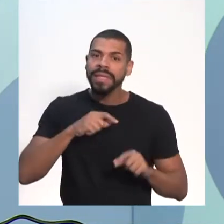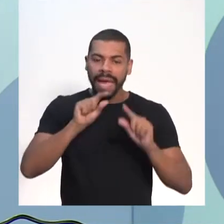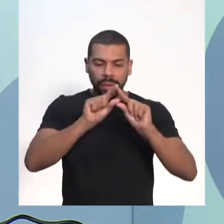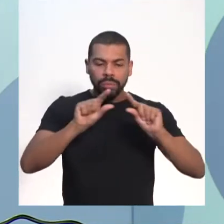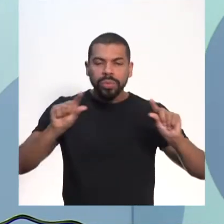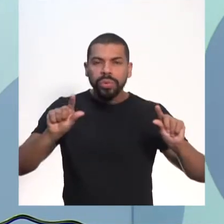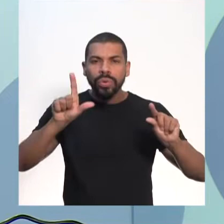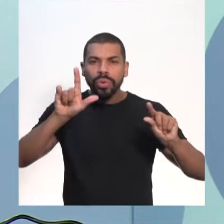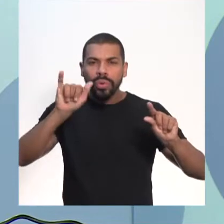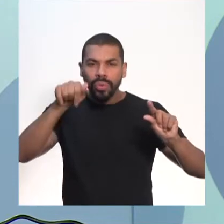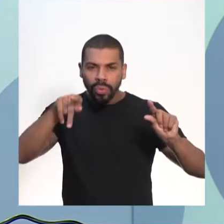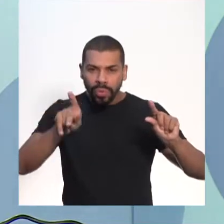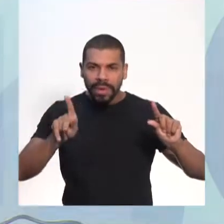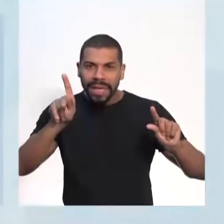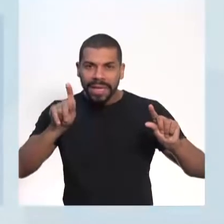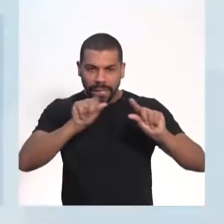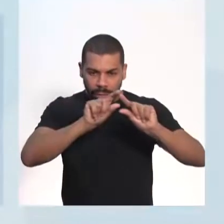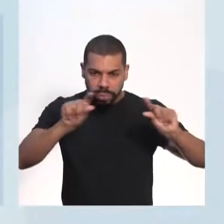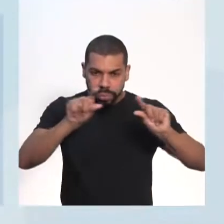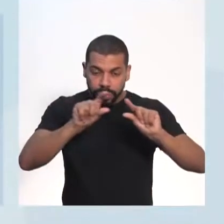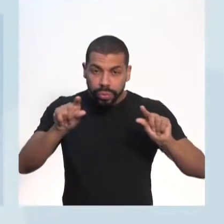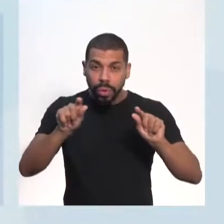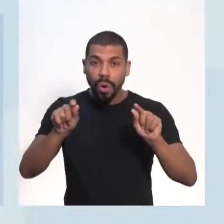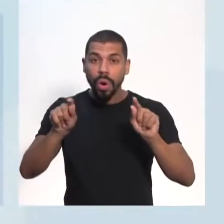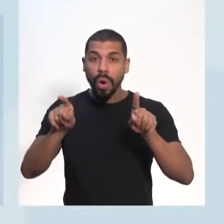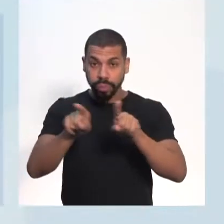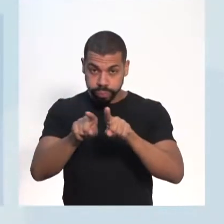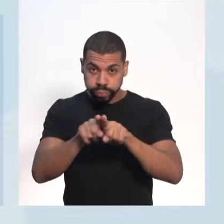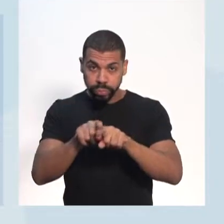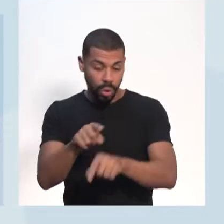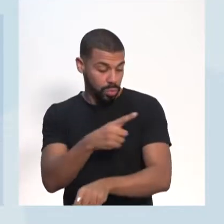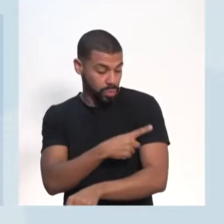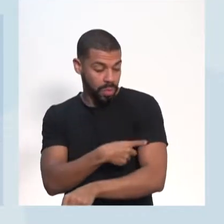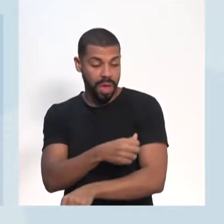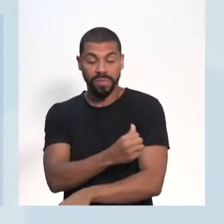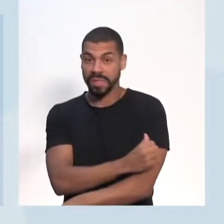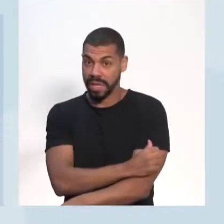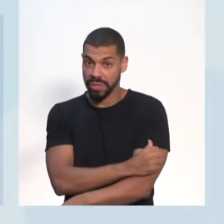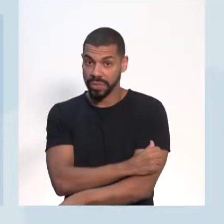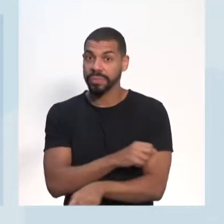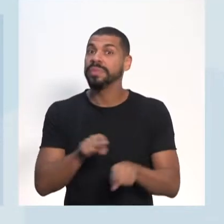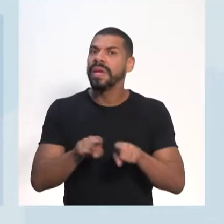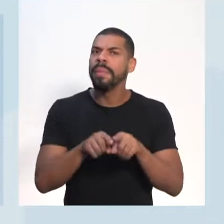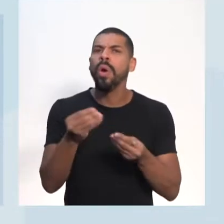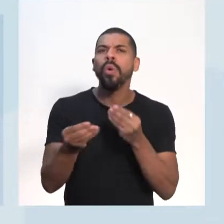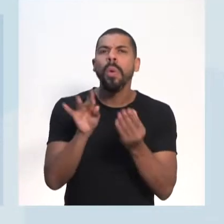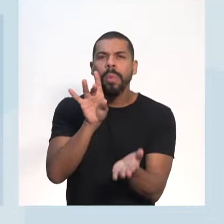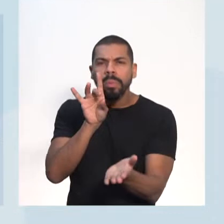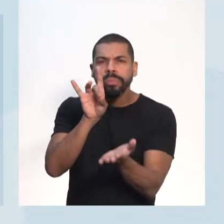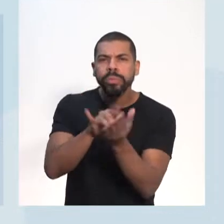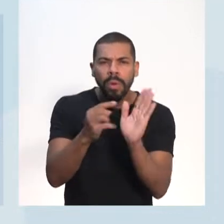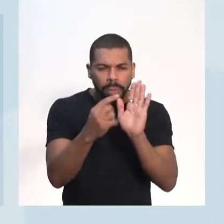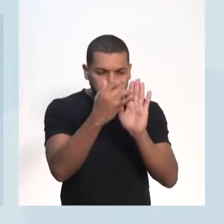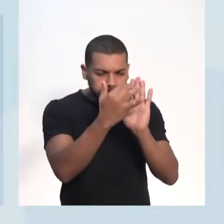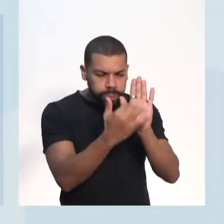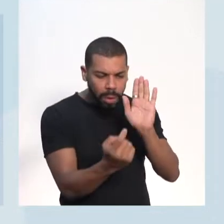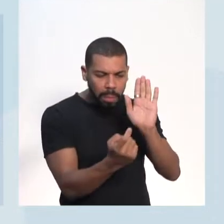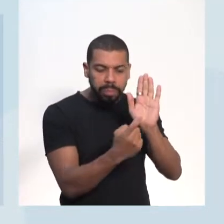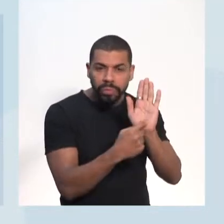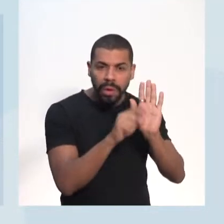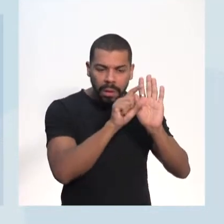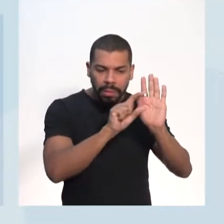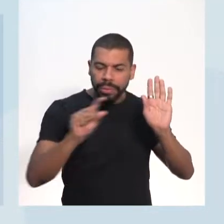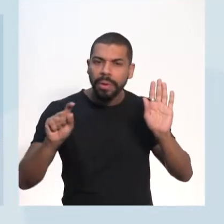ali dos materiais do ensino fundamental. Então, como é que a gente consegue acessar? Colocamos o